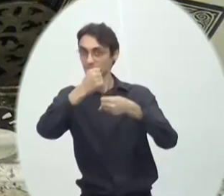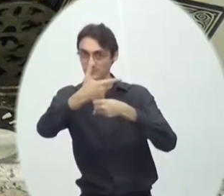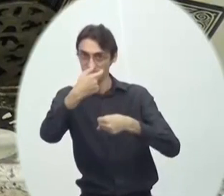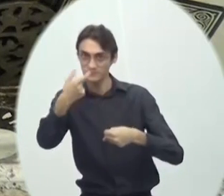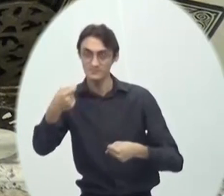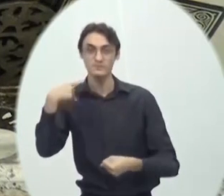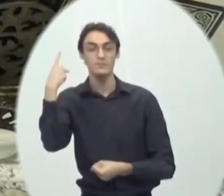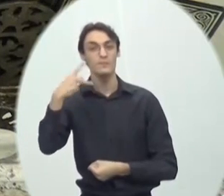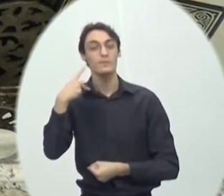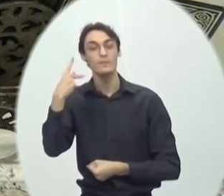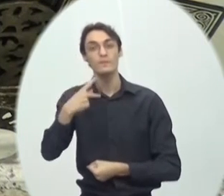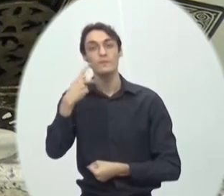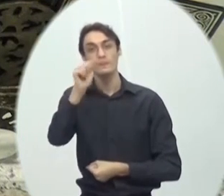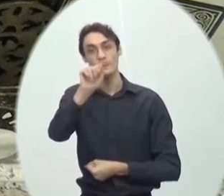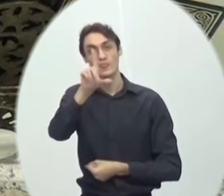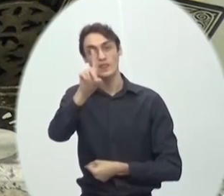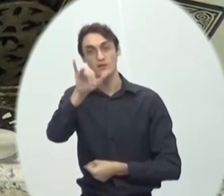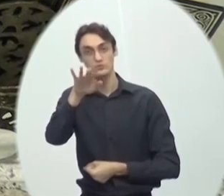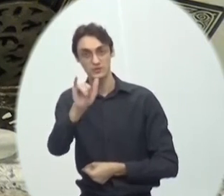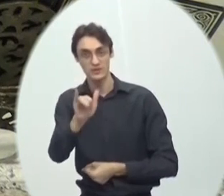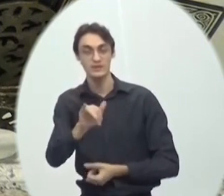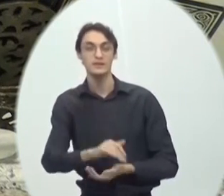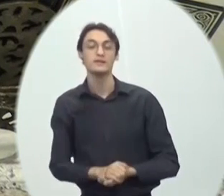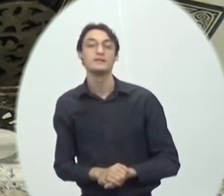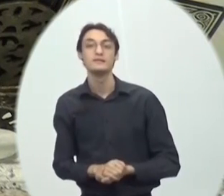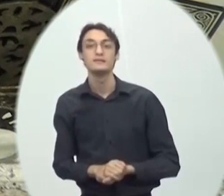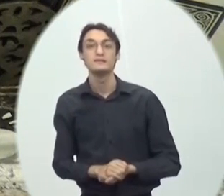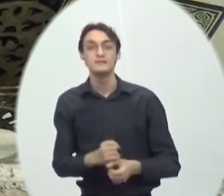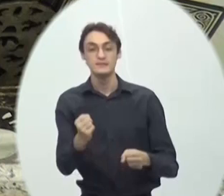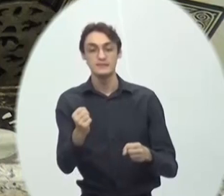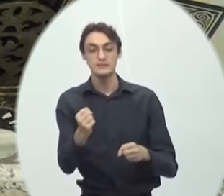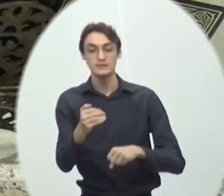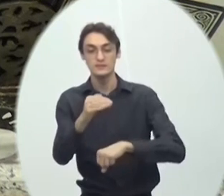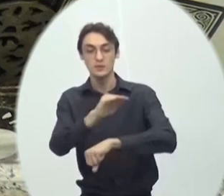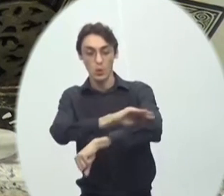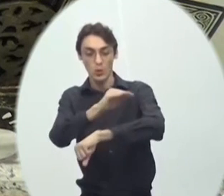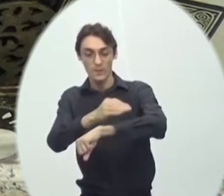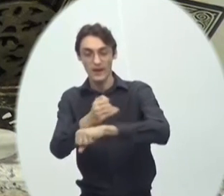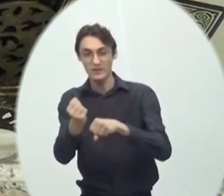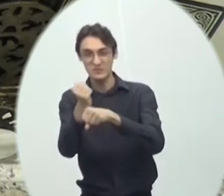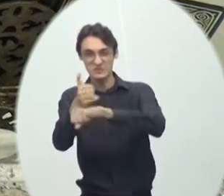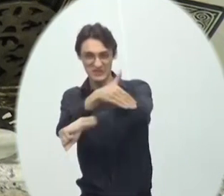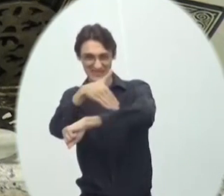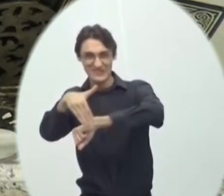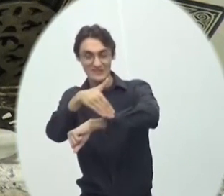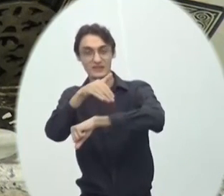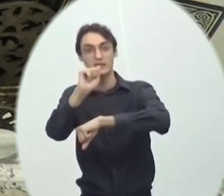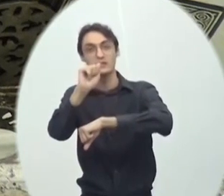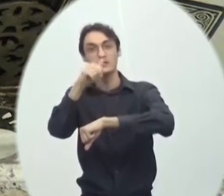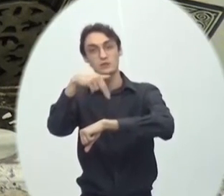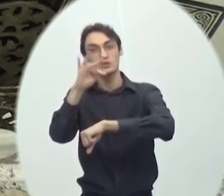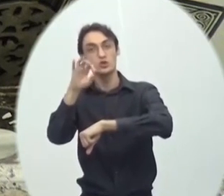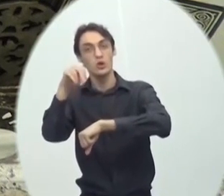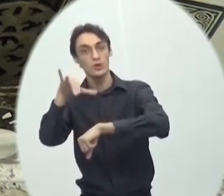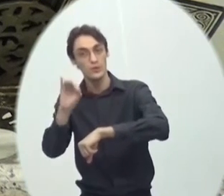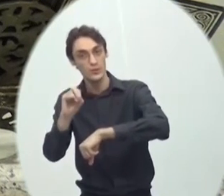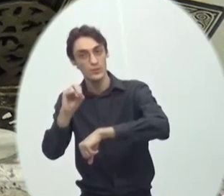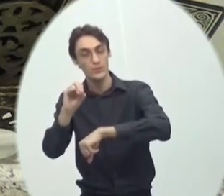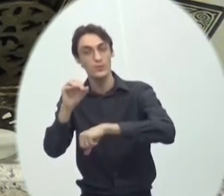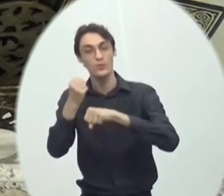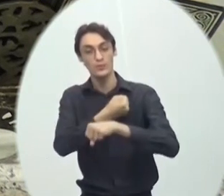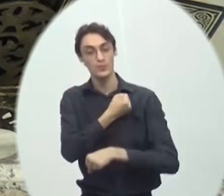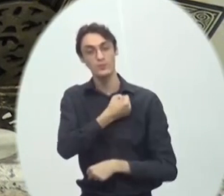532/2020, autor Aldinei João Potelec. Construção de uma lombada na rua Antônio Macarini,